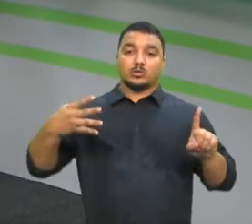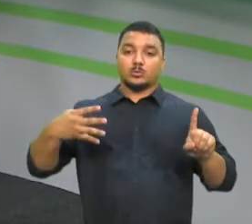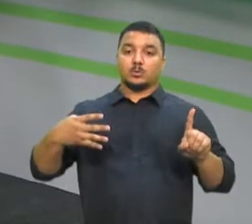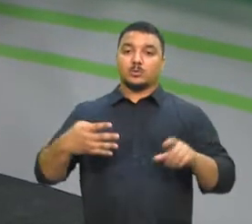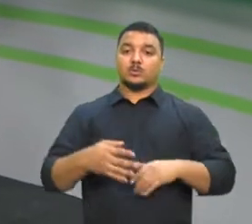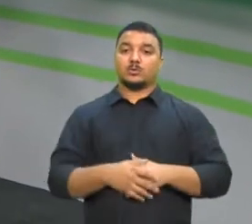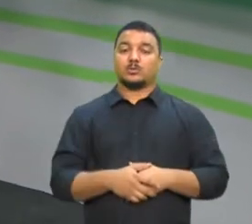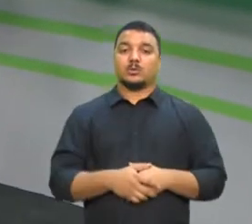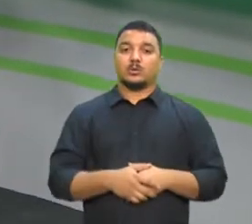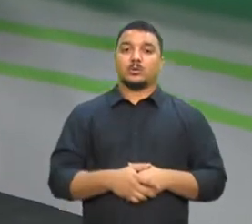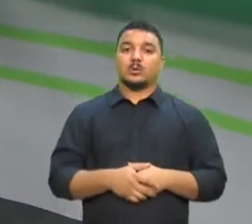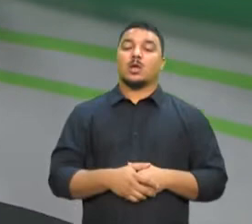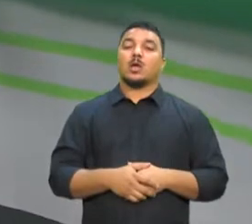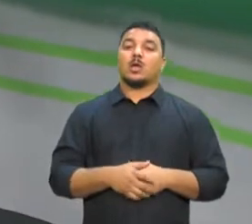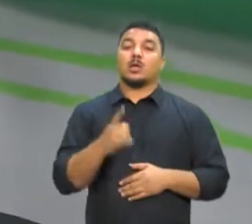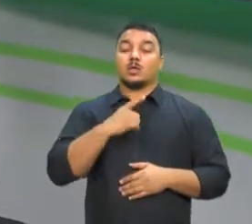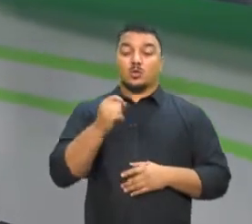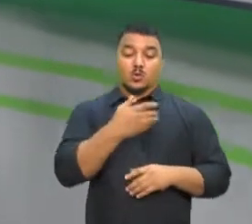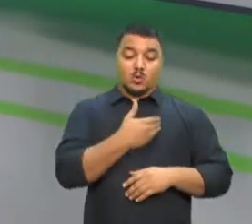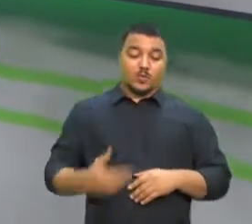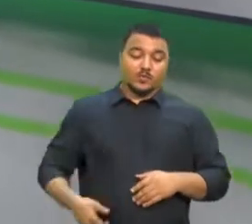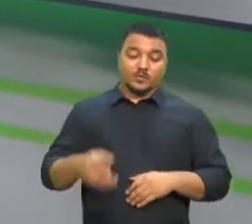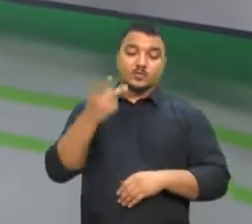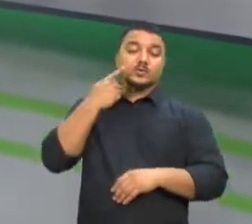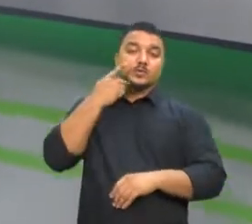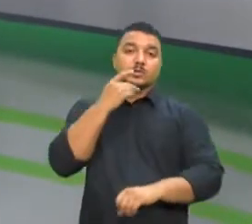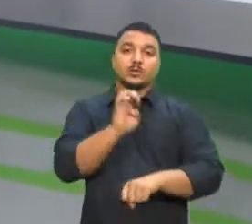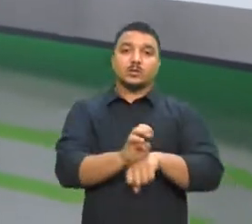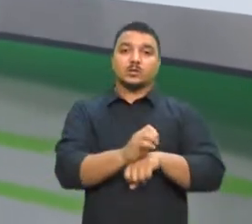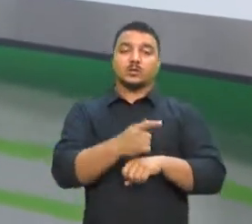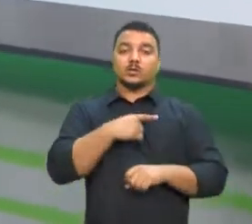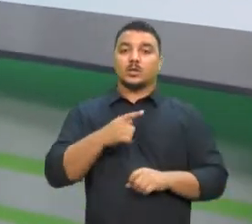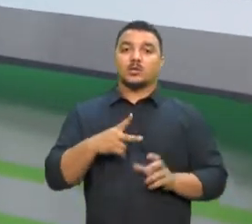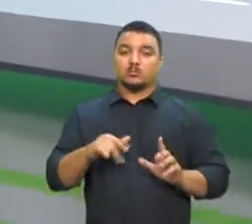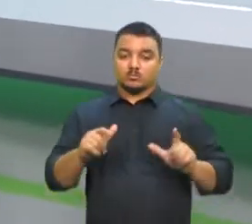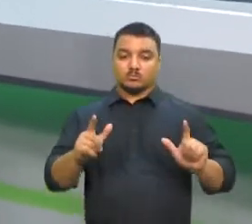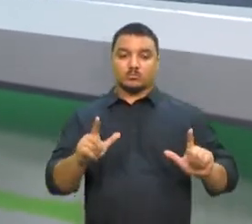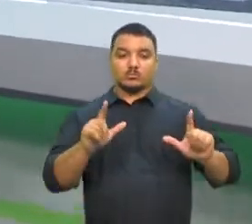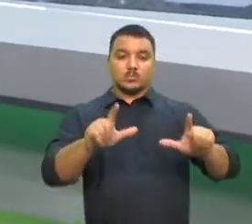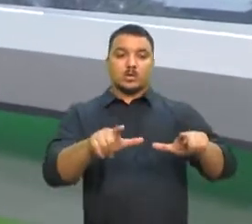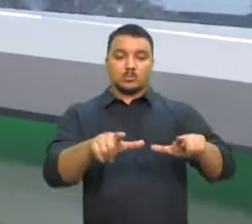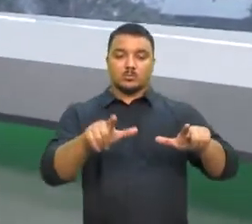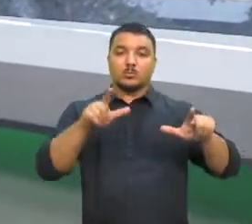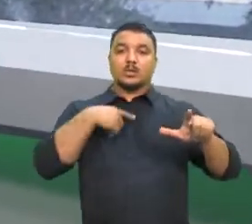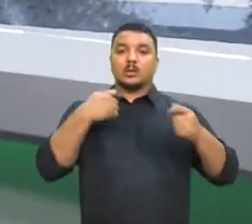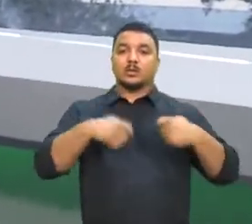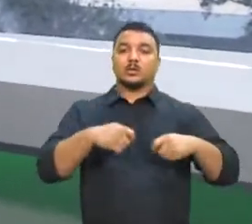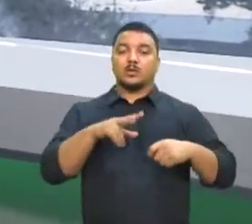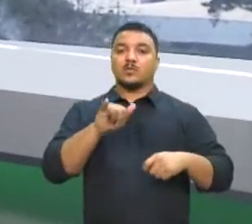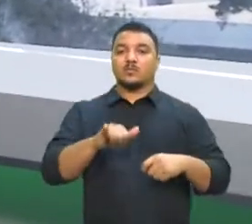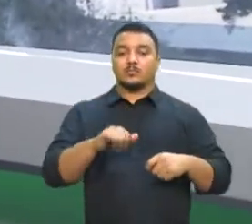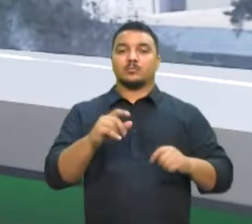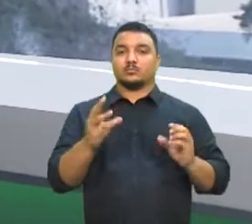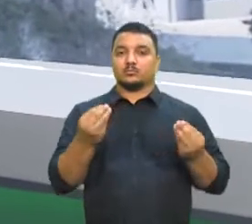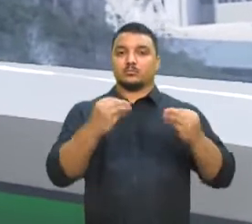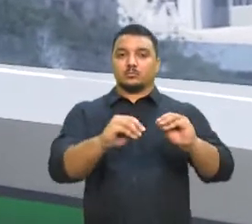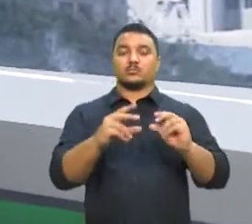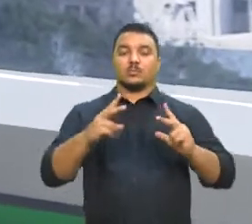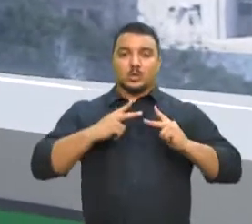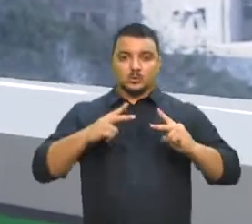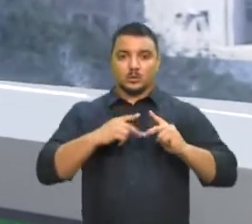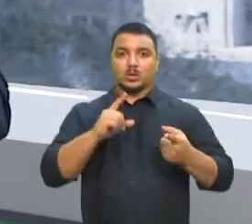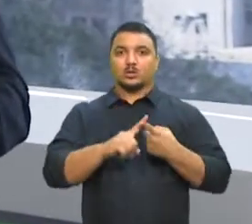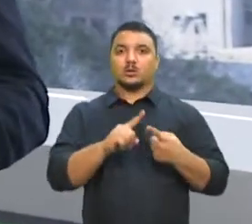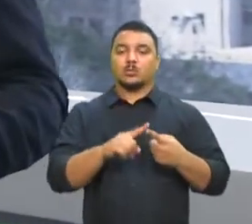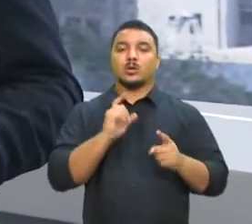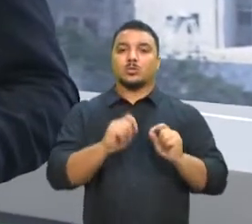LGBTQIA+, o governo do Ceará incentiva a instalação de placas que devem ser afixadas nos espaços públicos e privados como forma